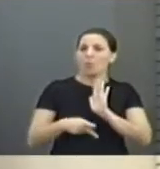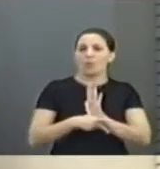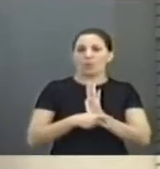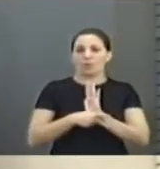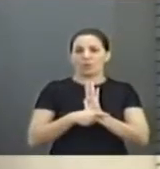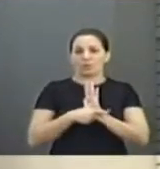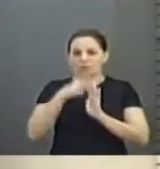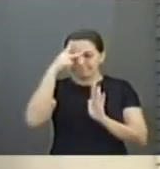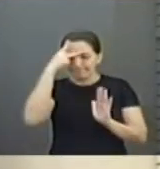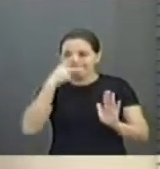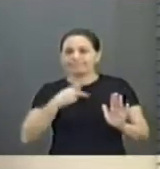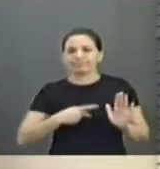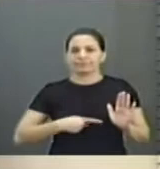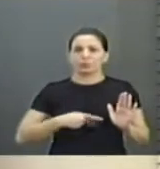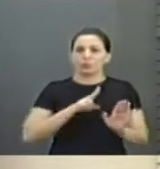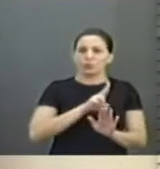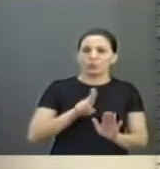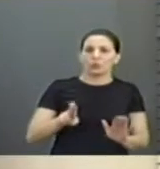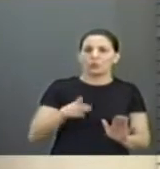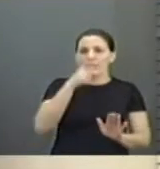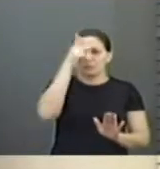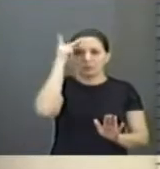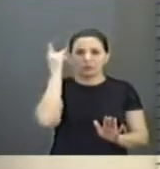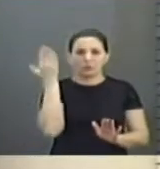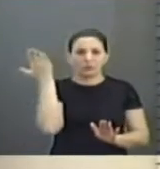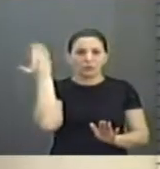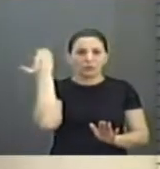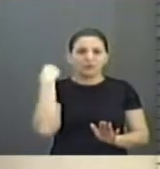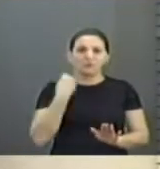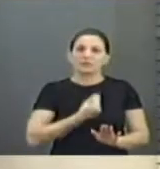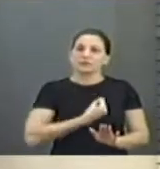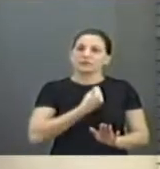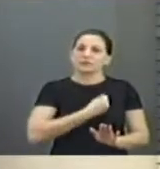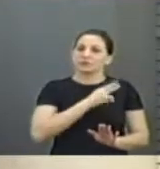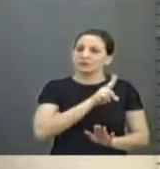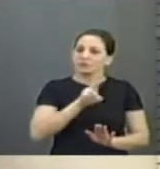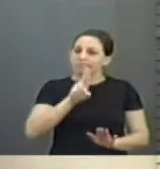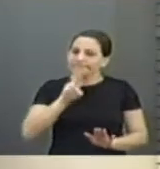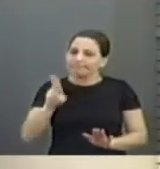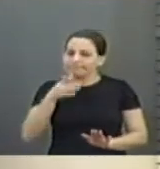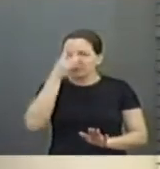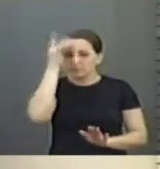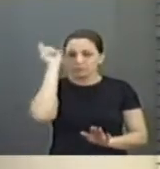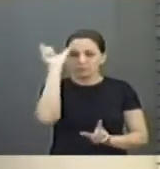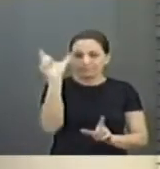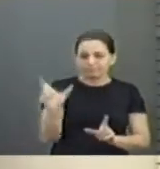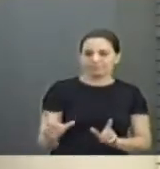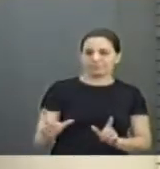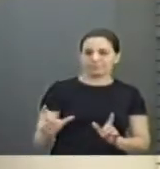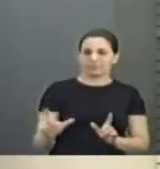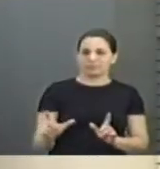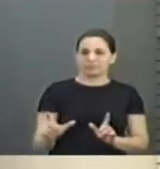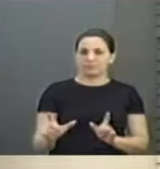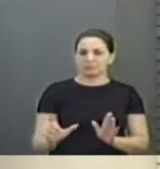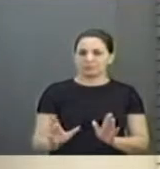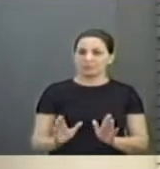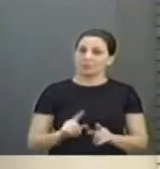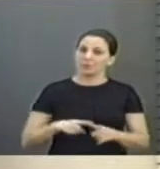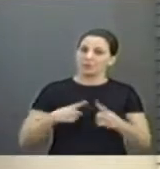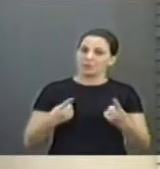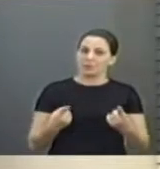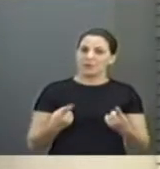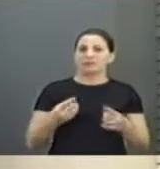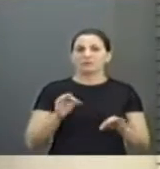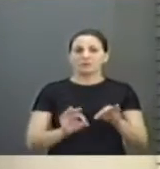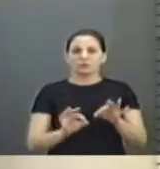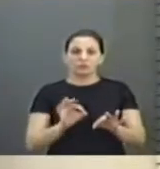nome dessas pessoas e pelo passado dessas pessoas. Então, sei lá. Mas essa liminar, a